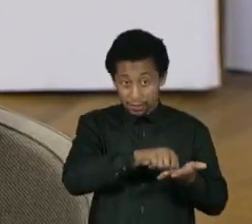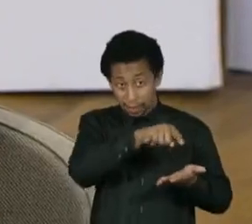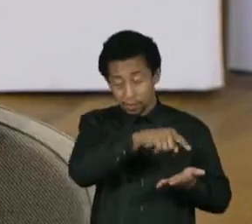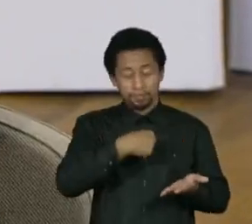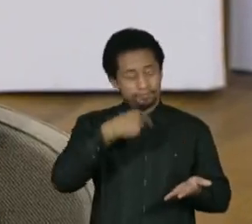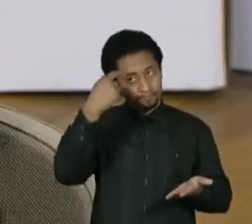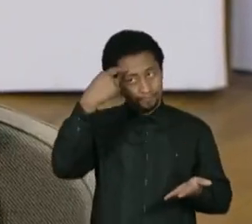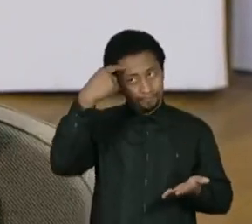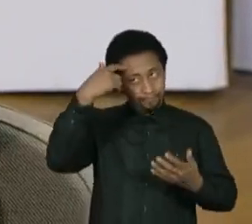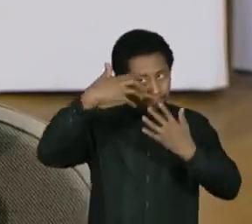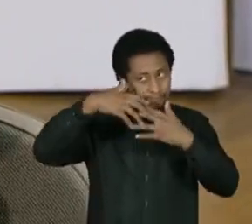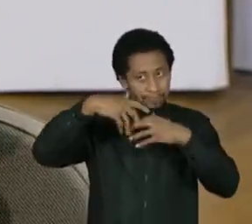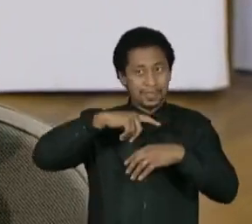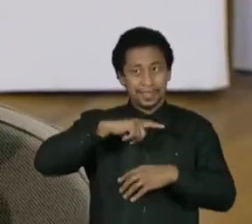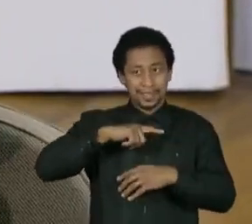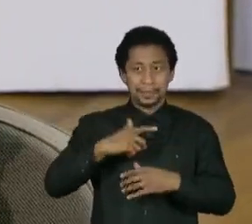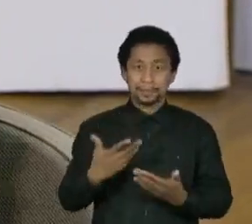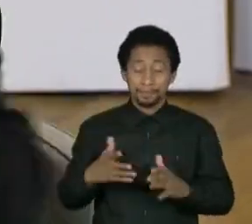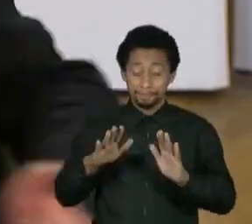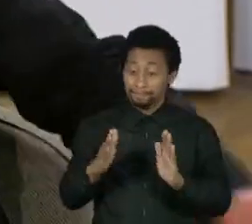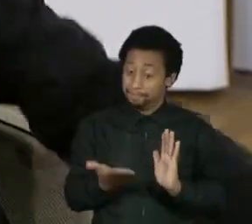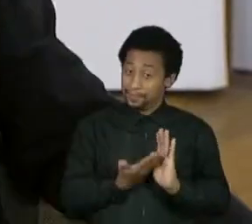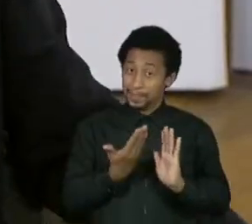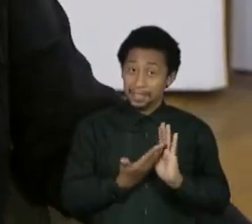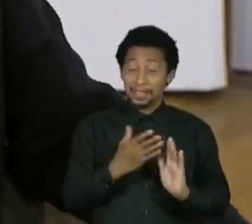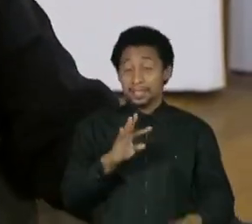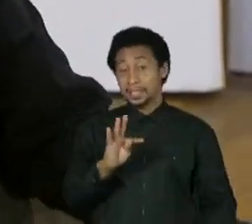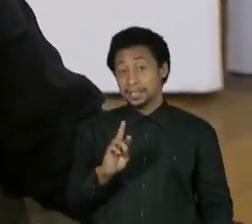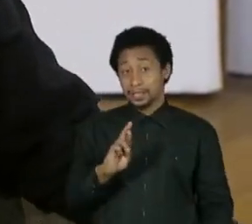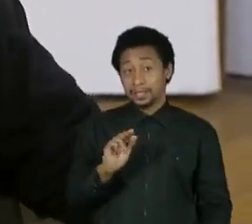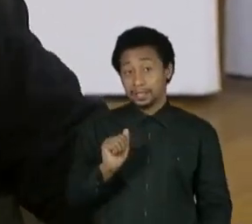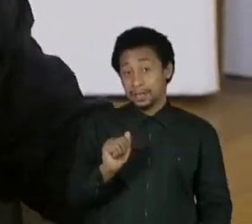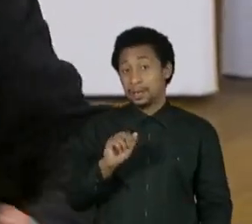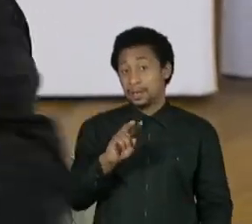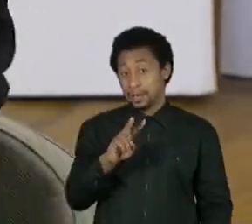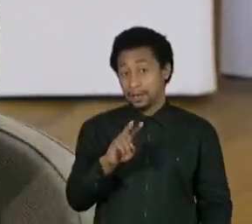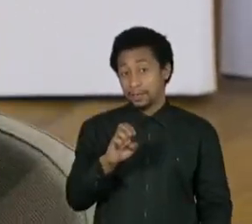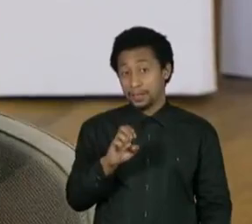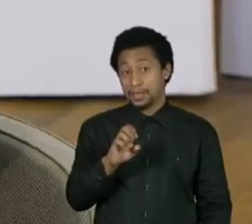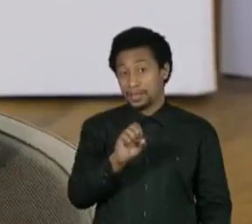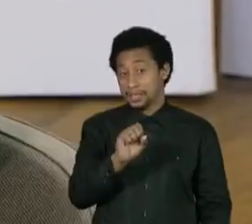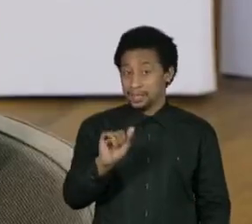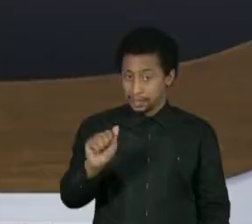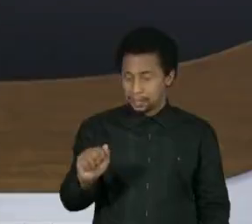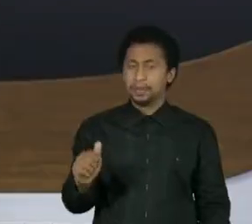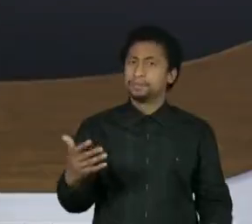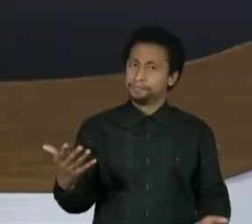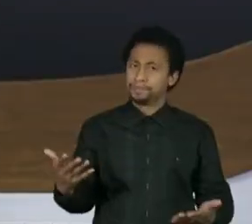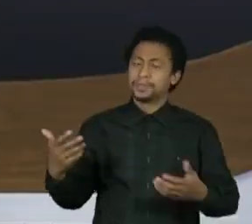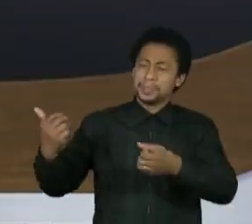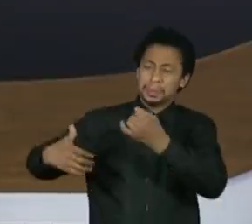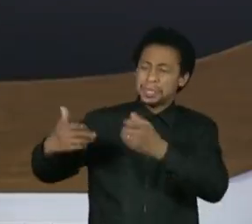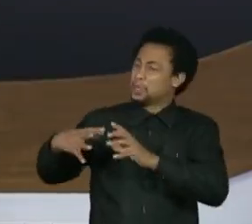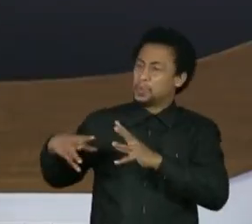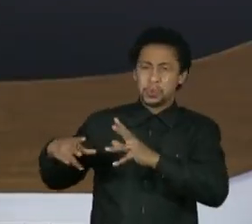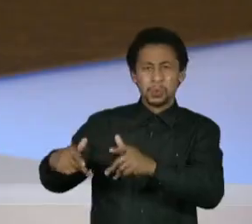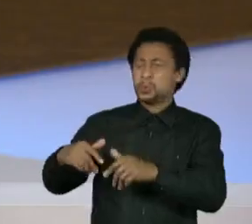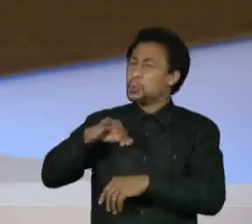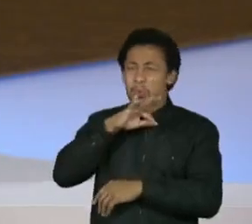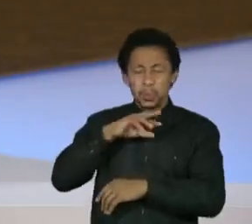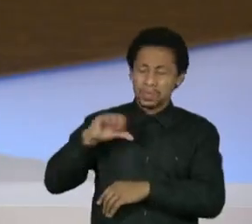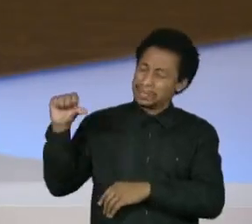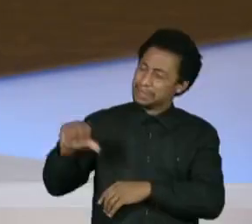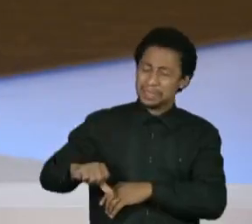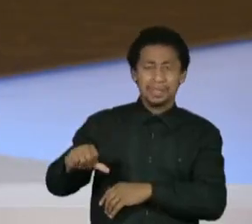travessia é ou travessia eu e no continente derrota cara eu vou deixar de contar minha vitória borra